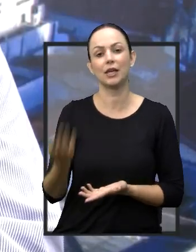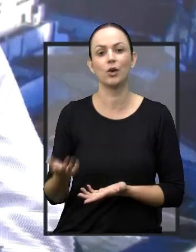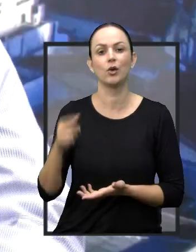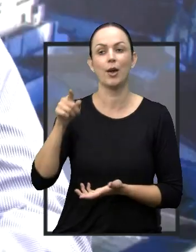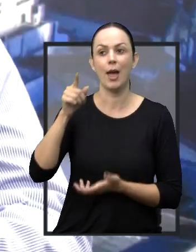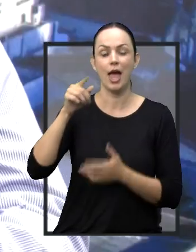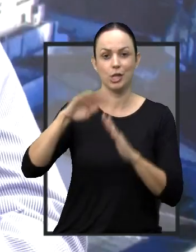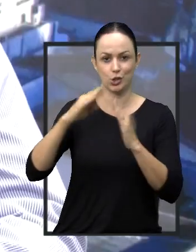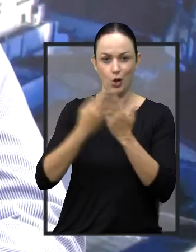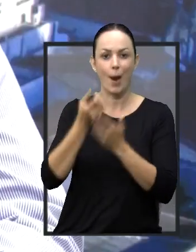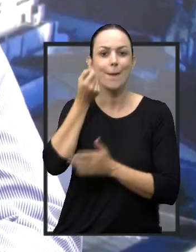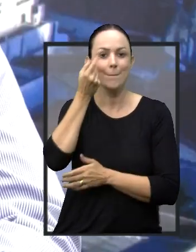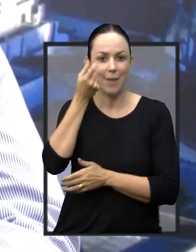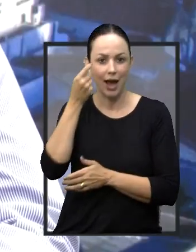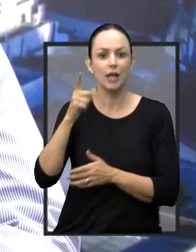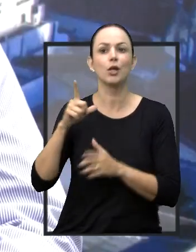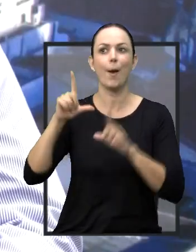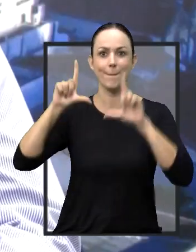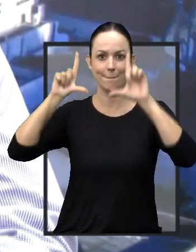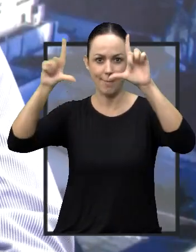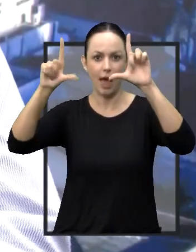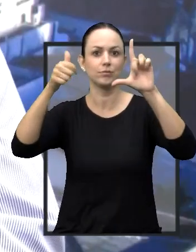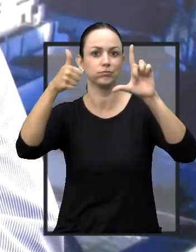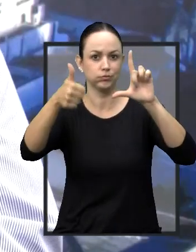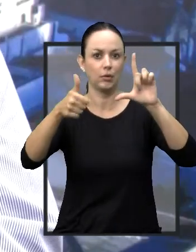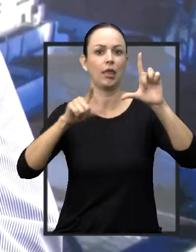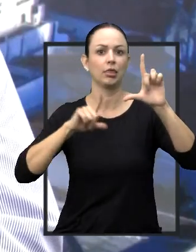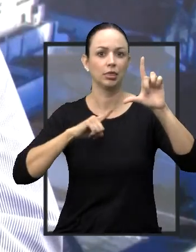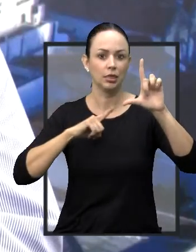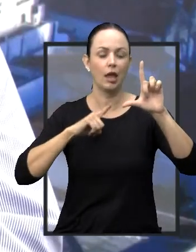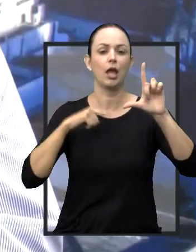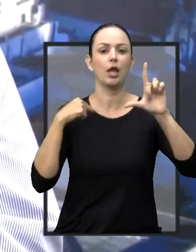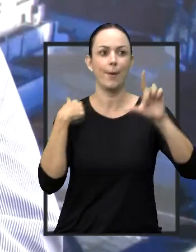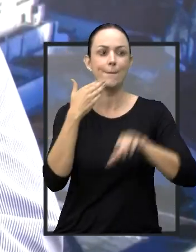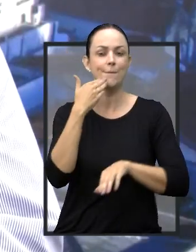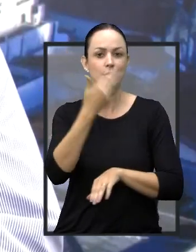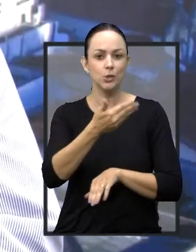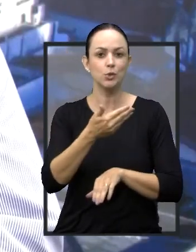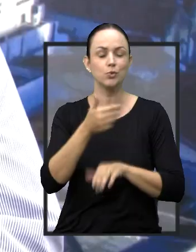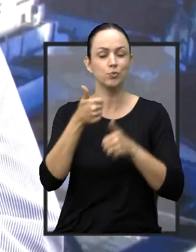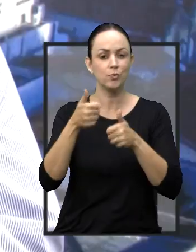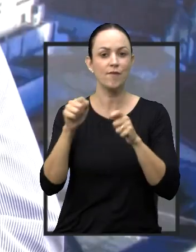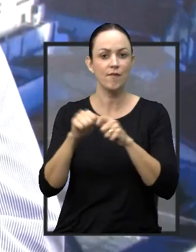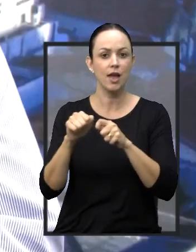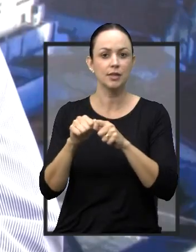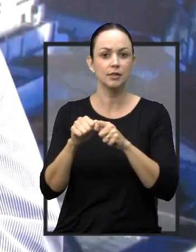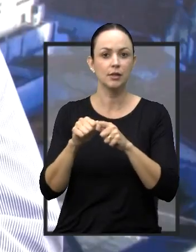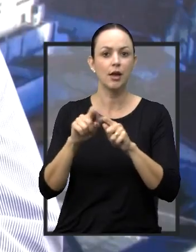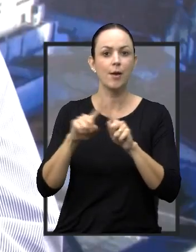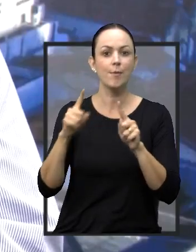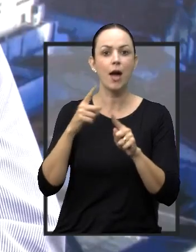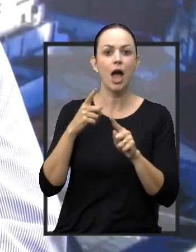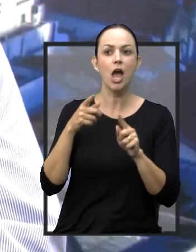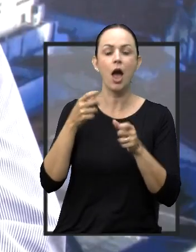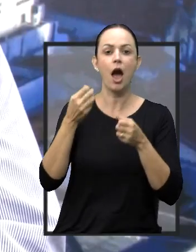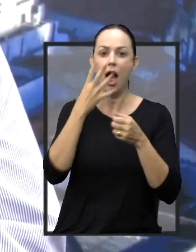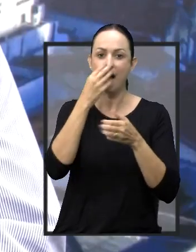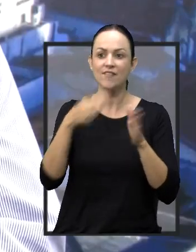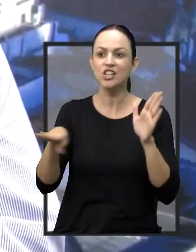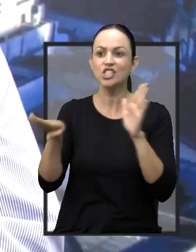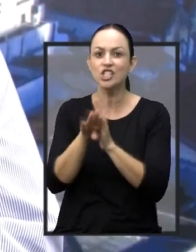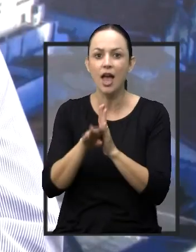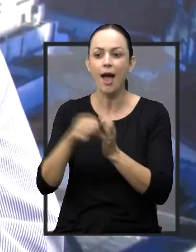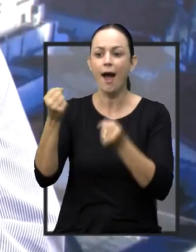no Padua Salles, colocação de placas nos modos que a gente solicitou, mas a hora que tem veículo parado e não tem